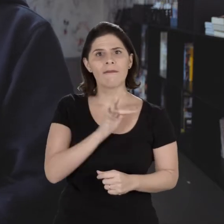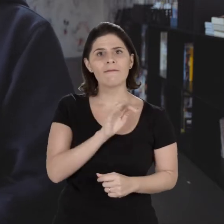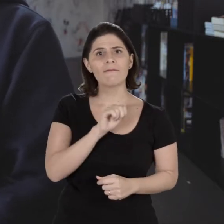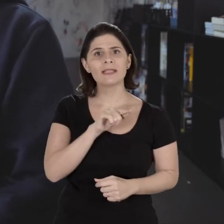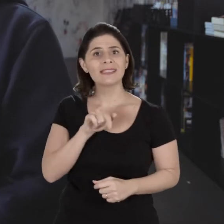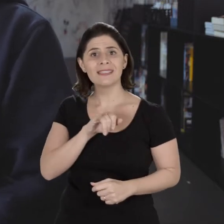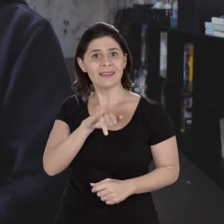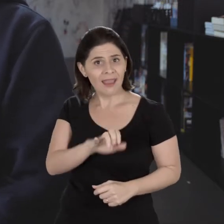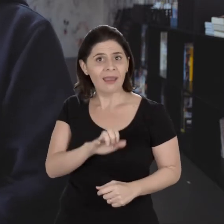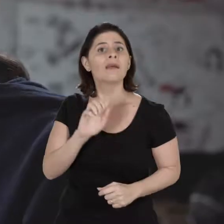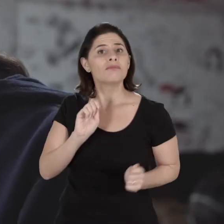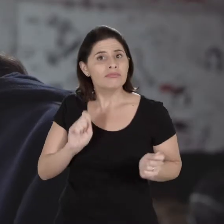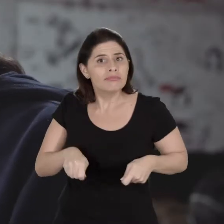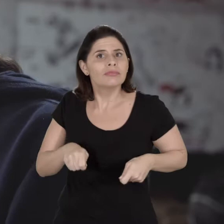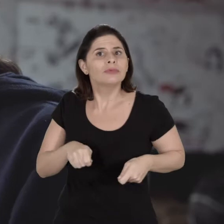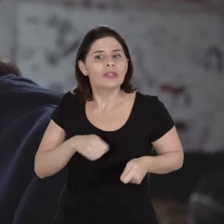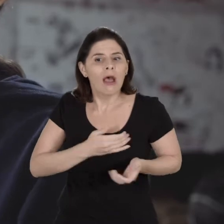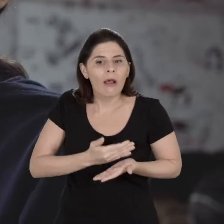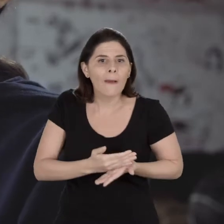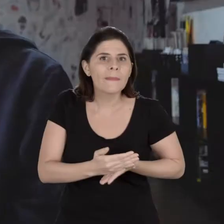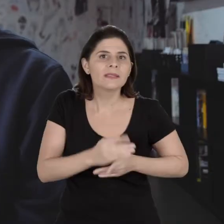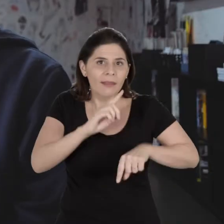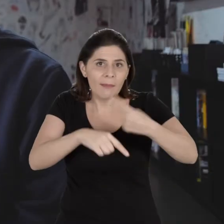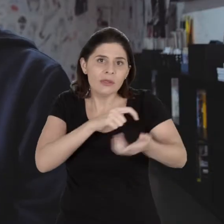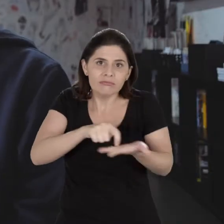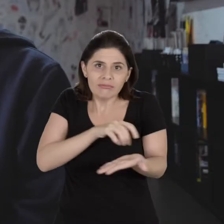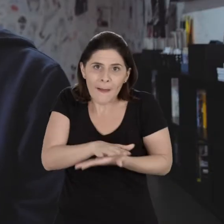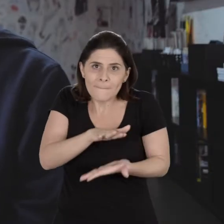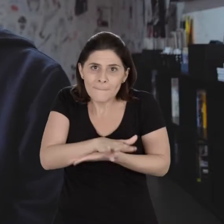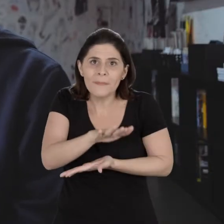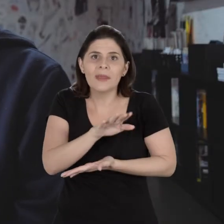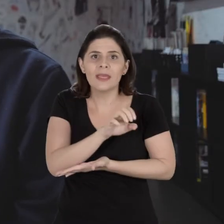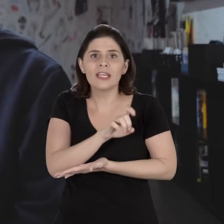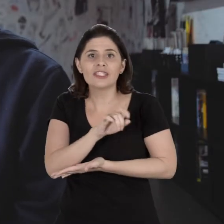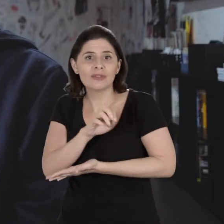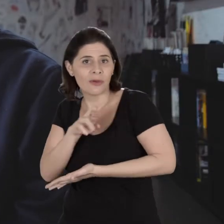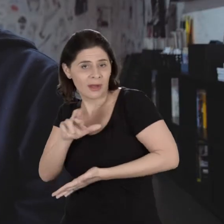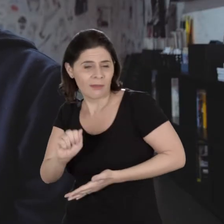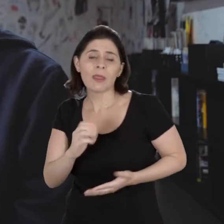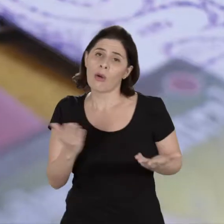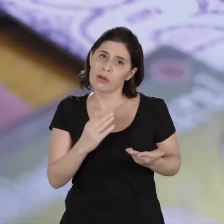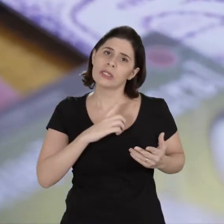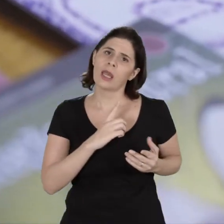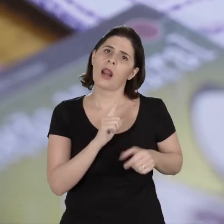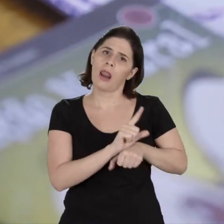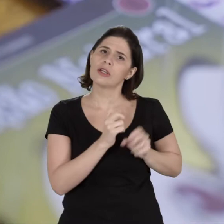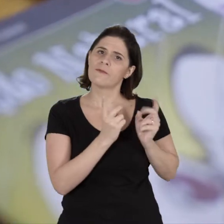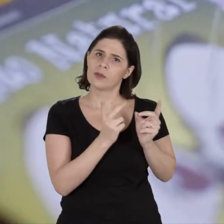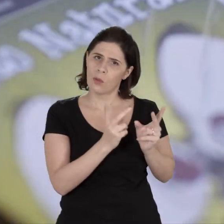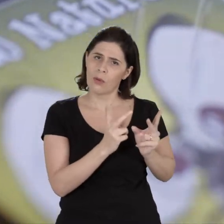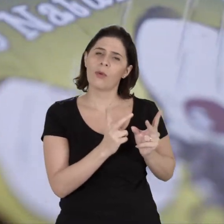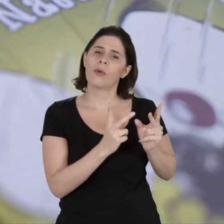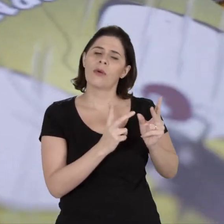fanzine poderia ser também um princípio de uma editora. Hoje, a Ugra é uma loja virtual, uma loja física, uma